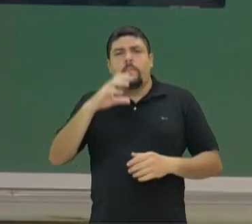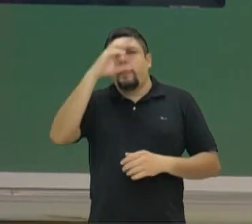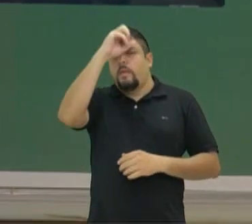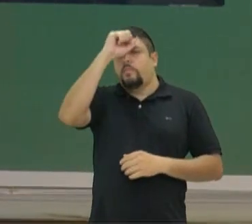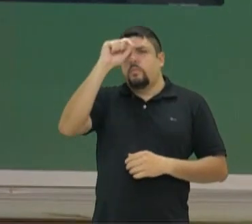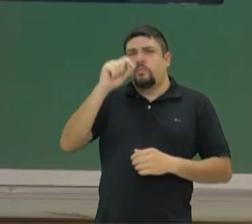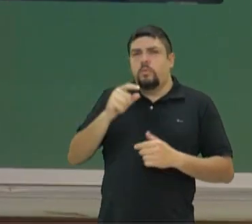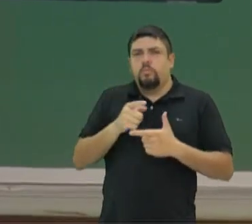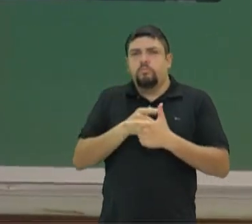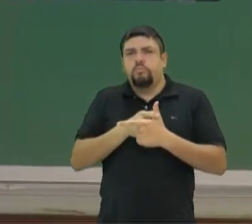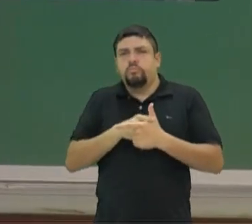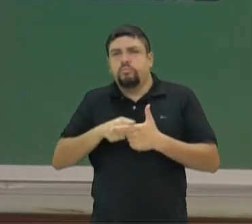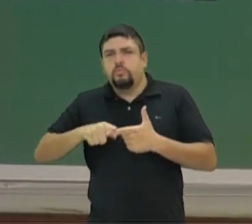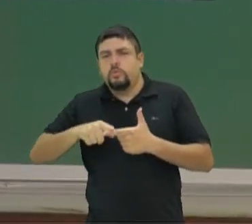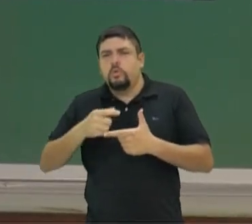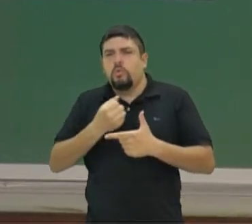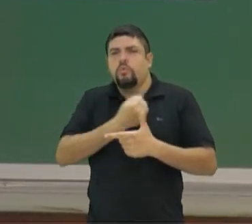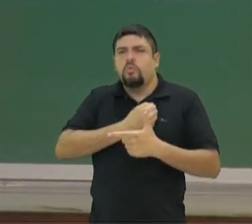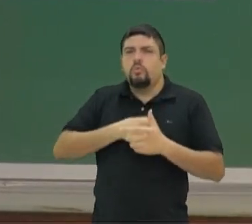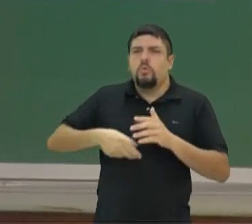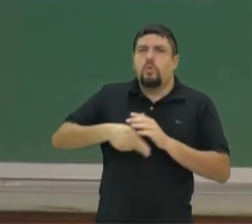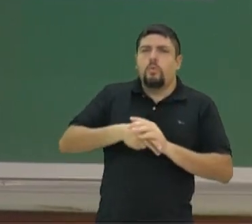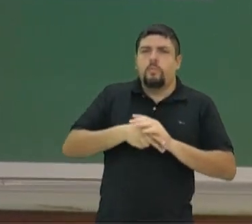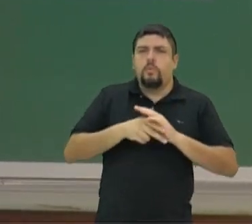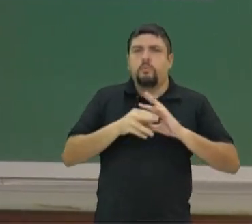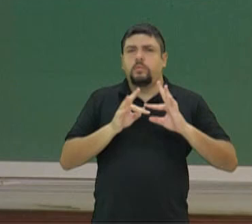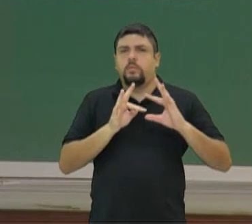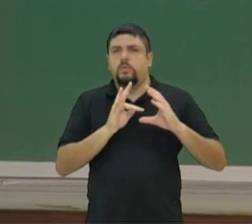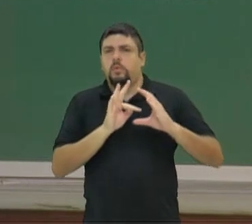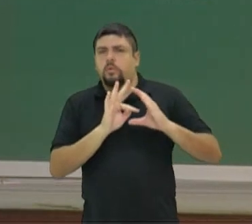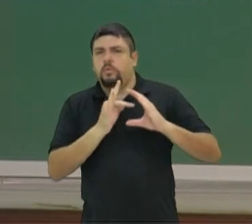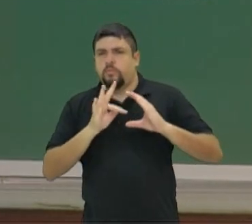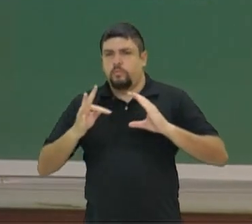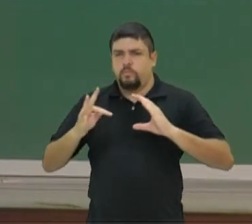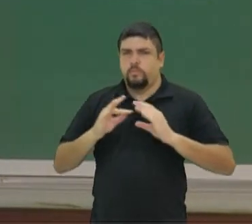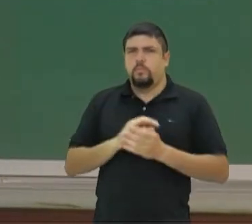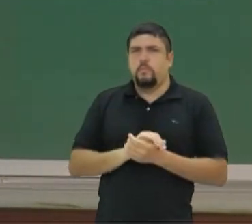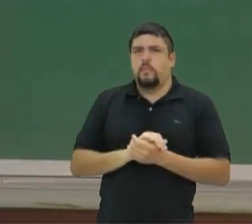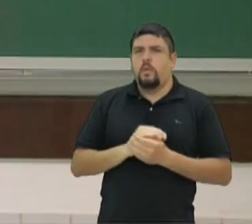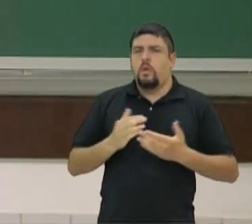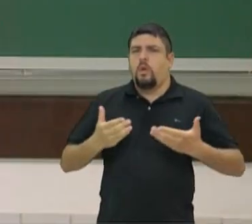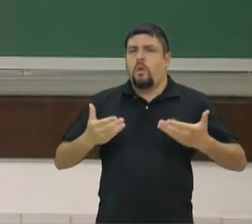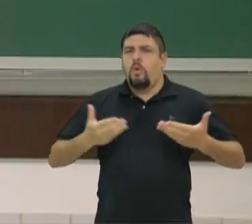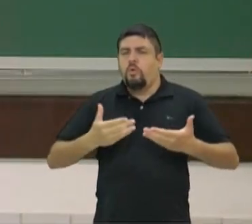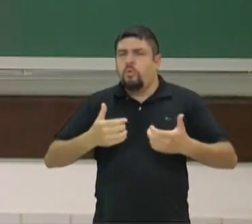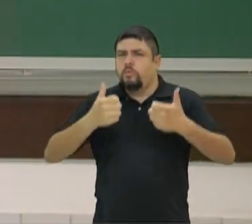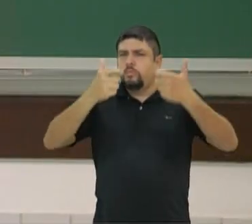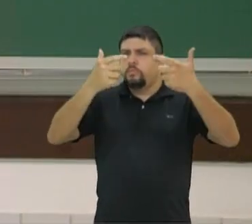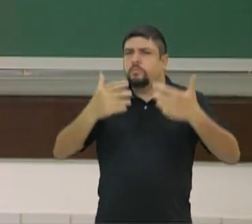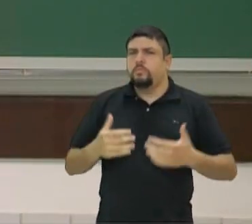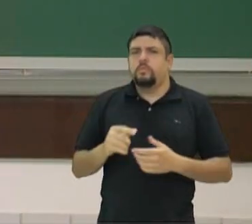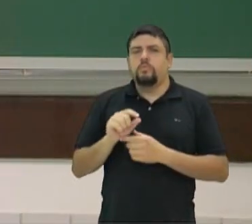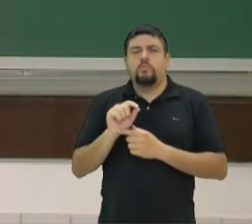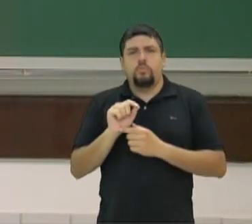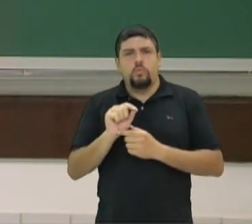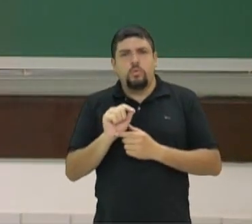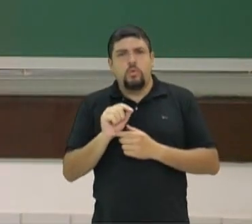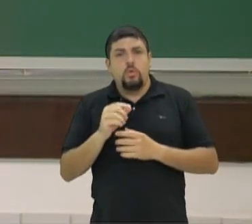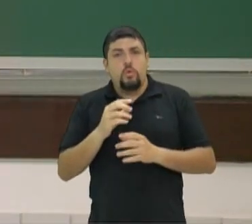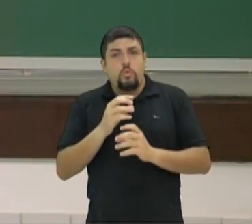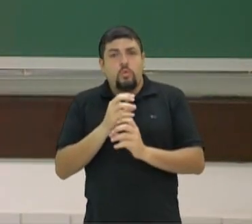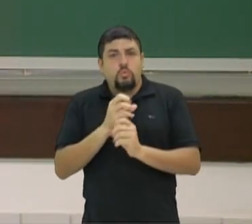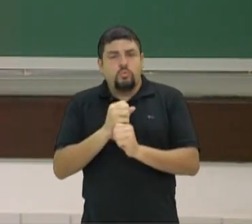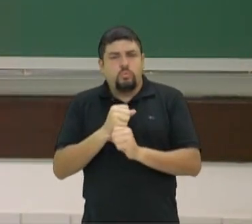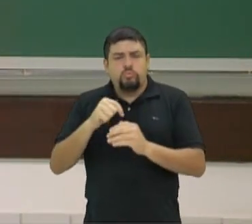na forma trigonométrica. Na aula de hoje, nós ainda vamos aprofundar um pouquinho na divisão dos complexos na